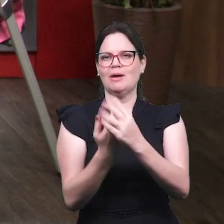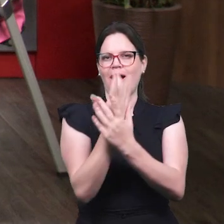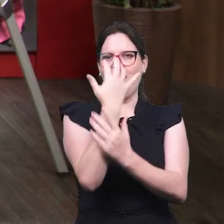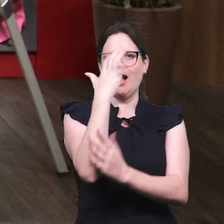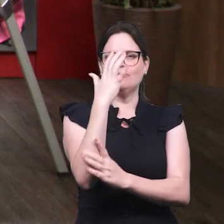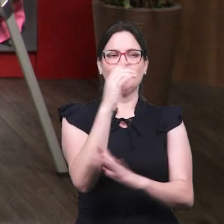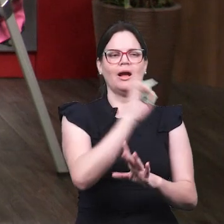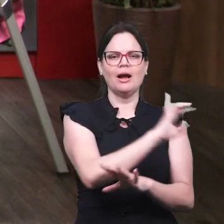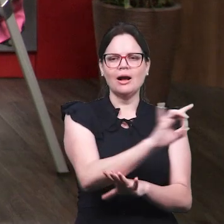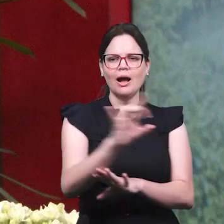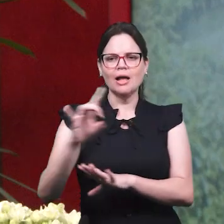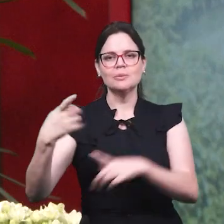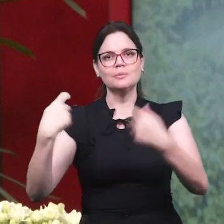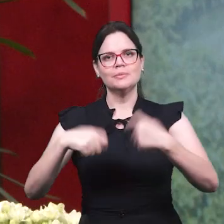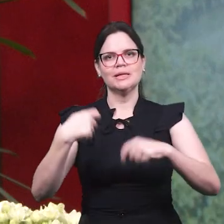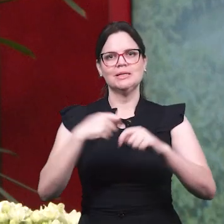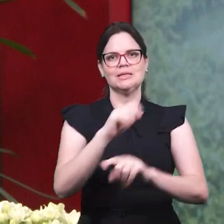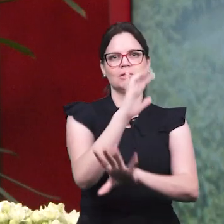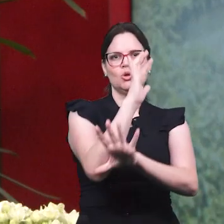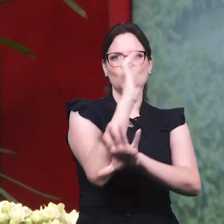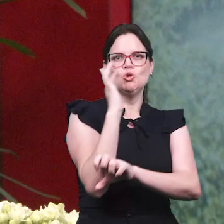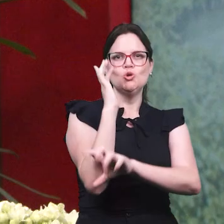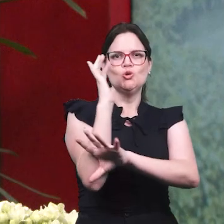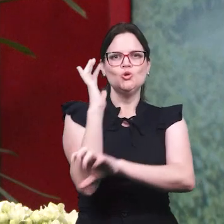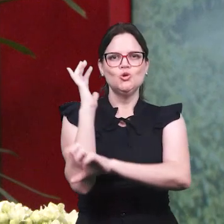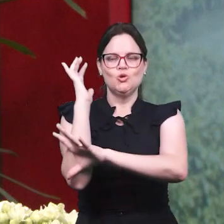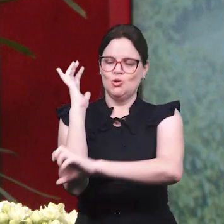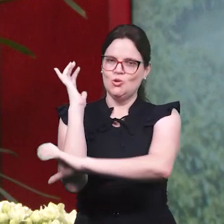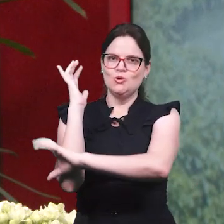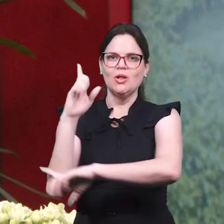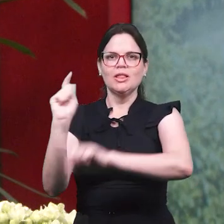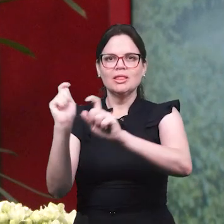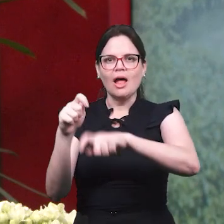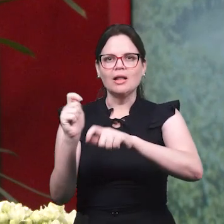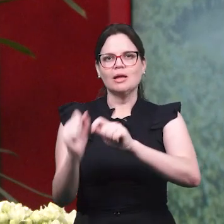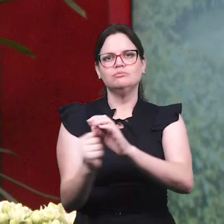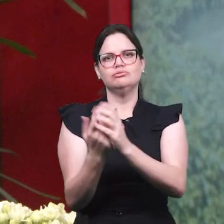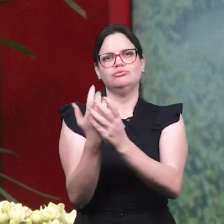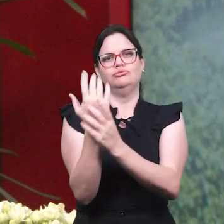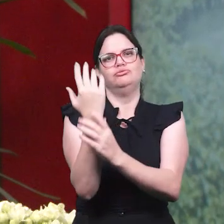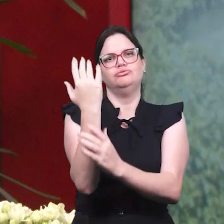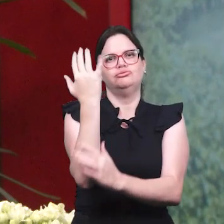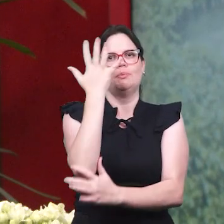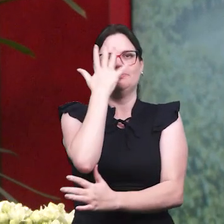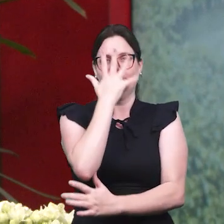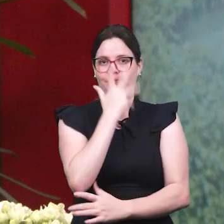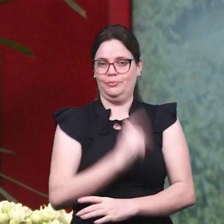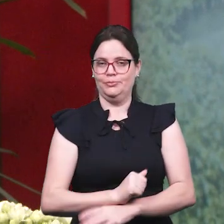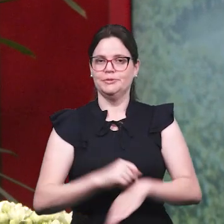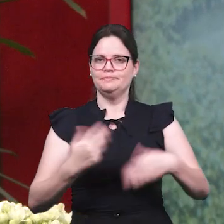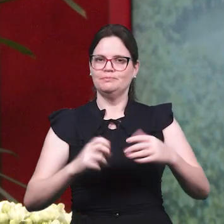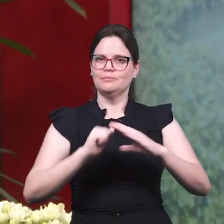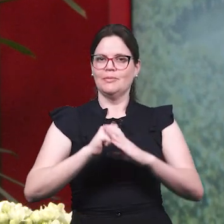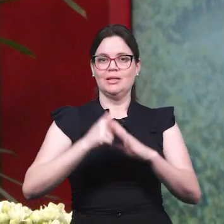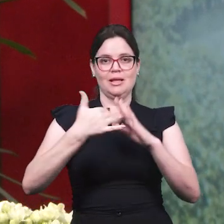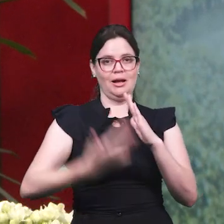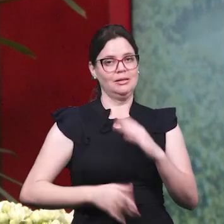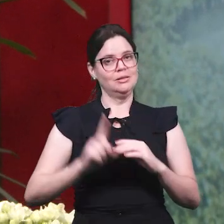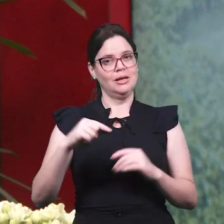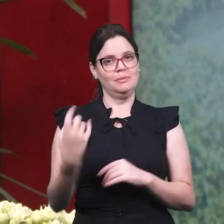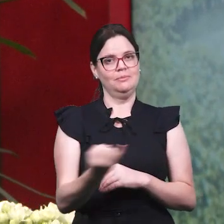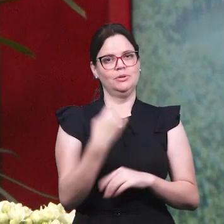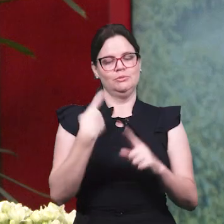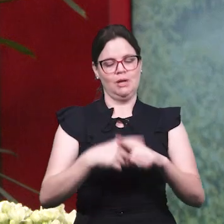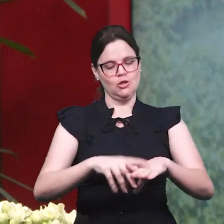Então, esses solos com essas informações, com essas características, eles são importantes porque eles